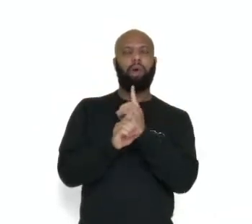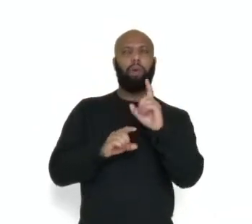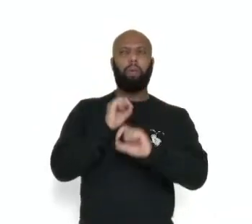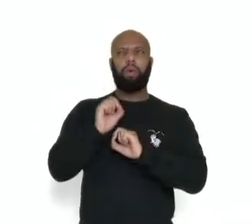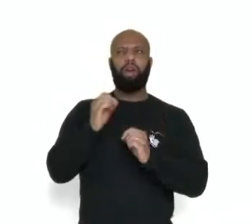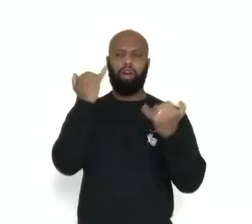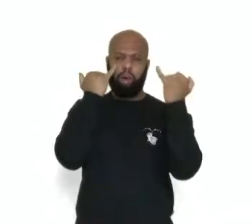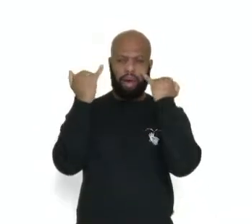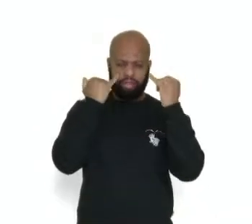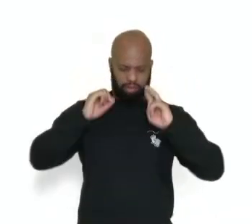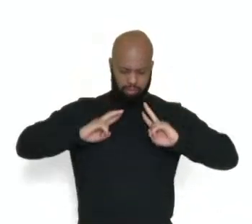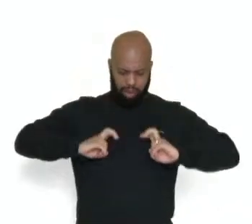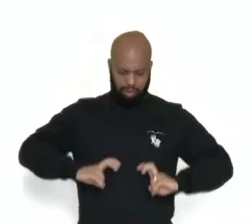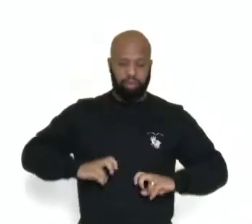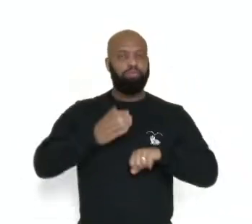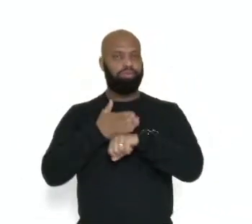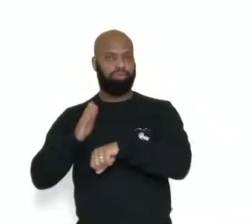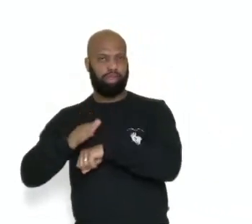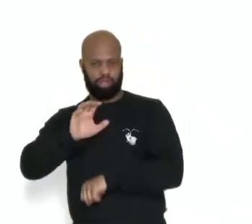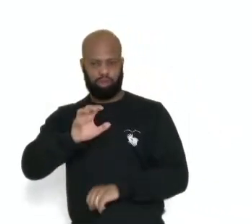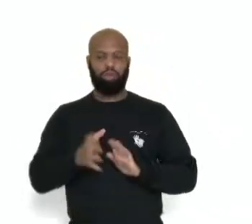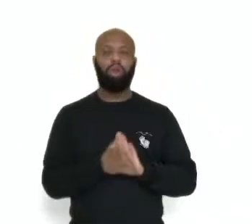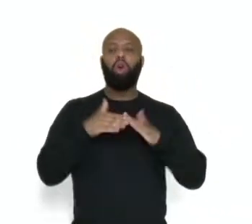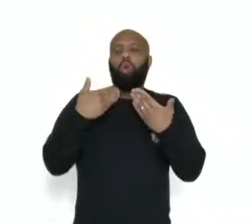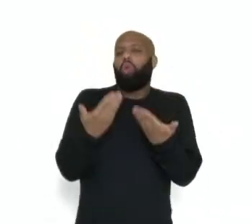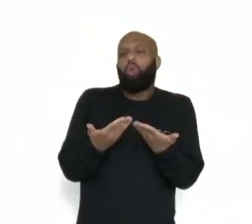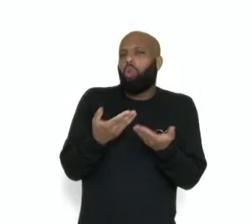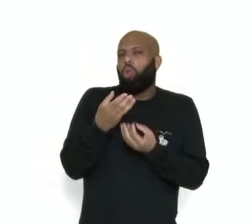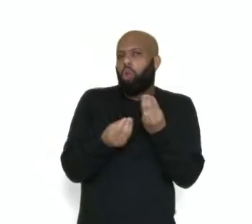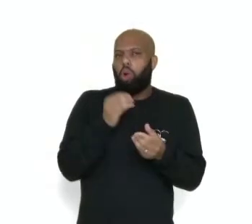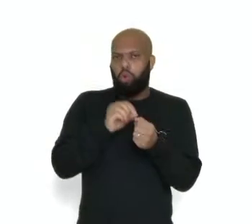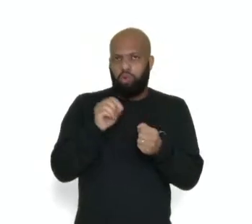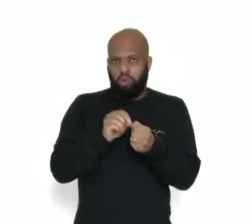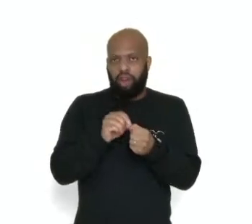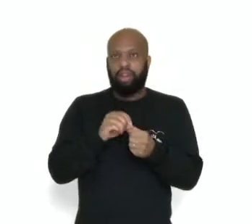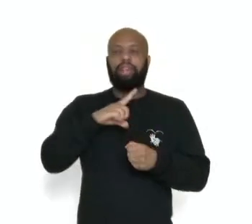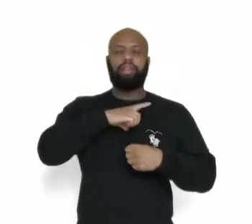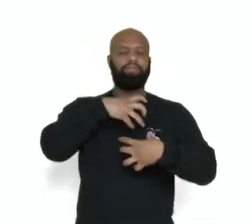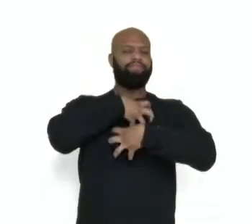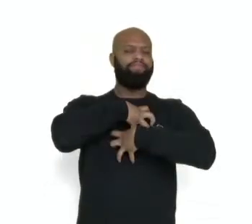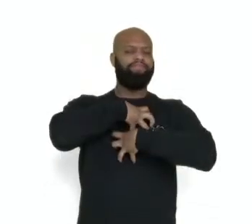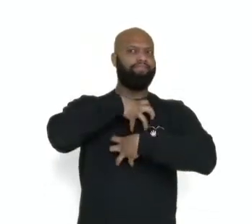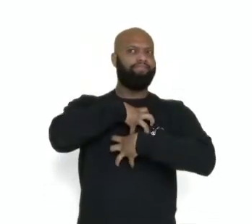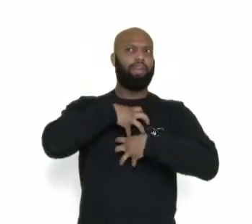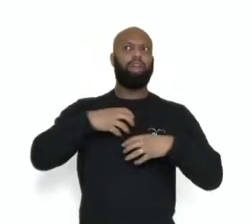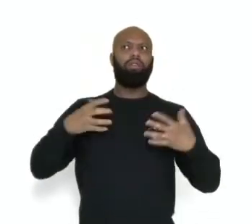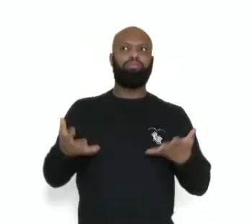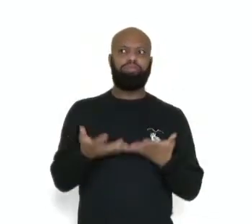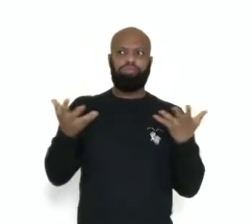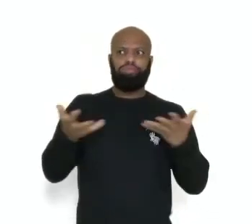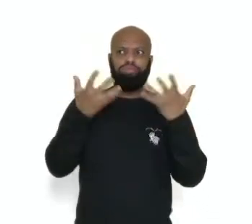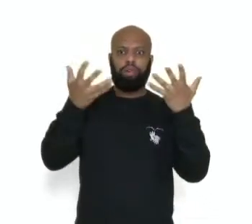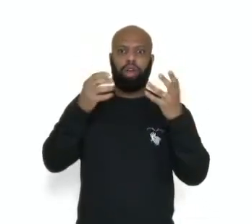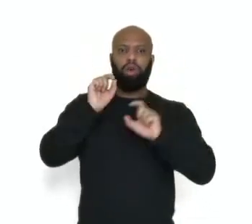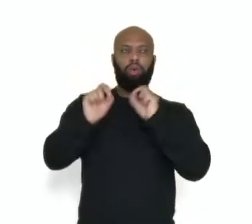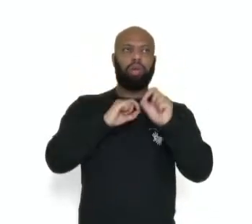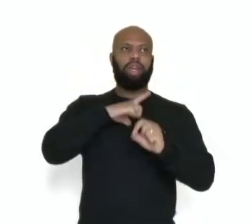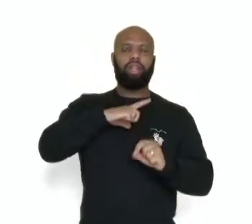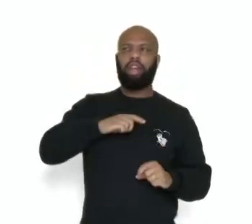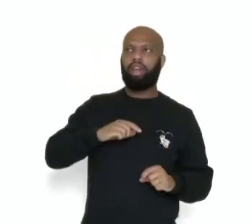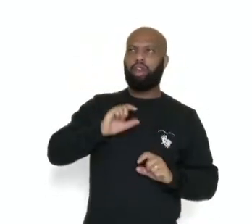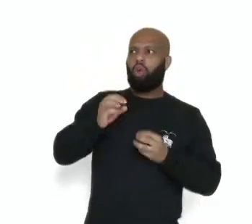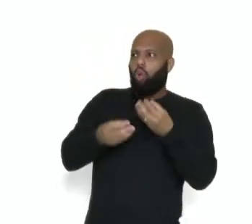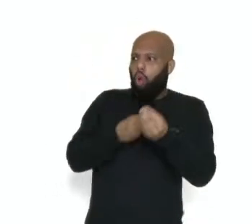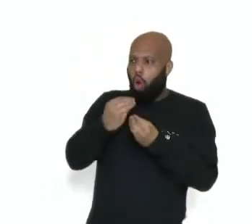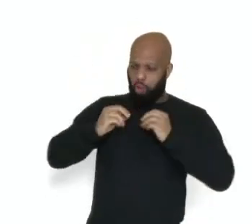para a prática da atividade como ela faz isso por meio das suas Sensações promovendo a ampliação EA